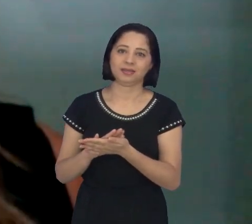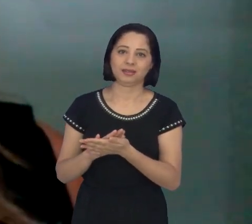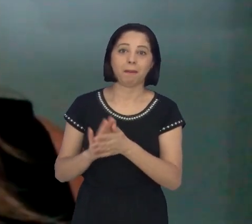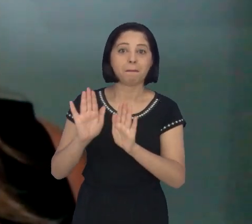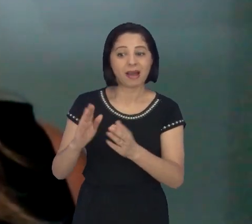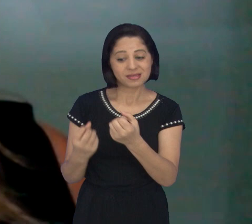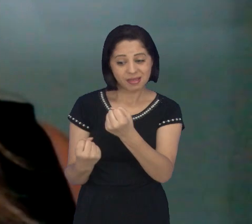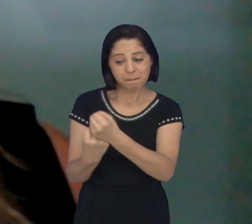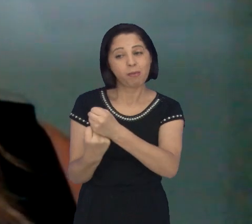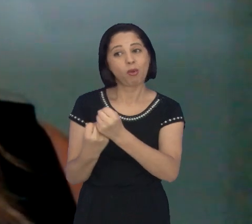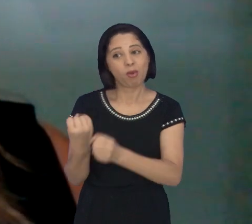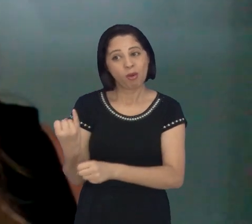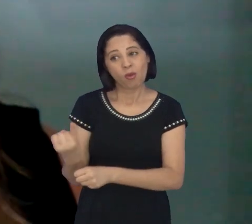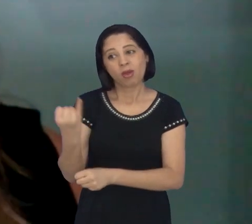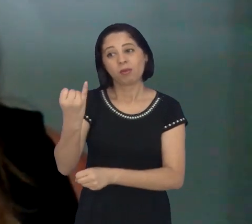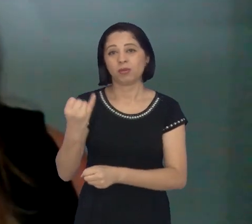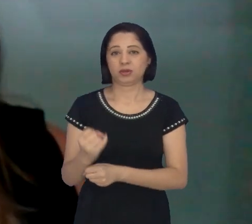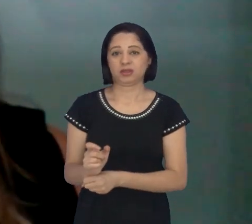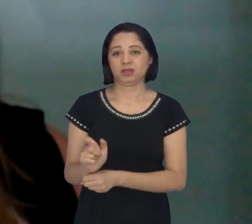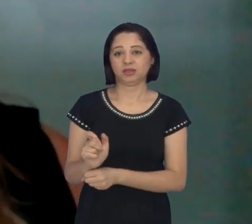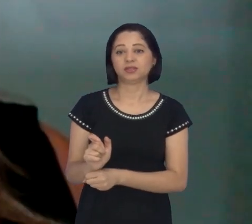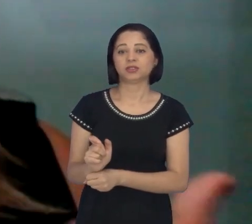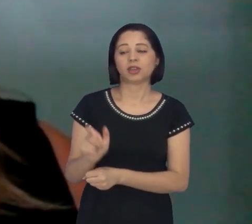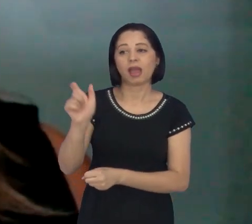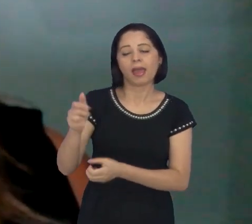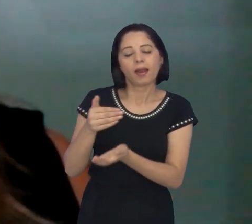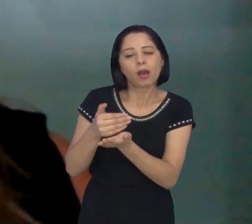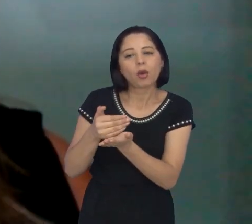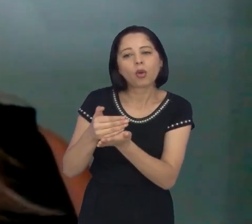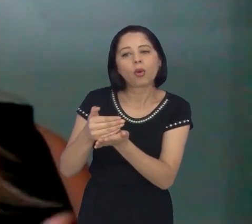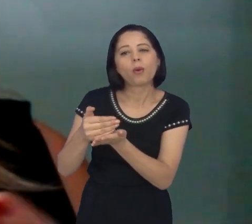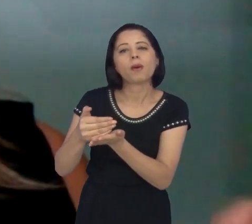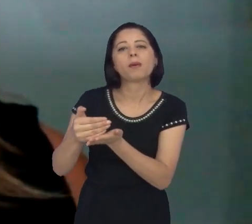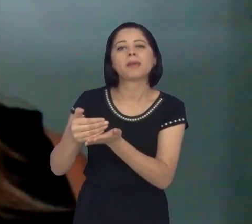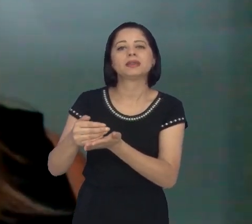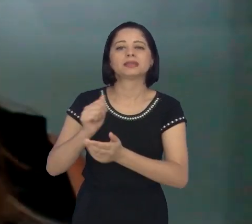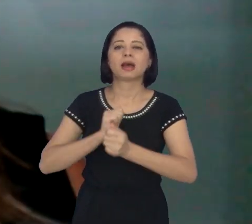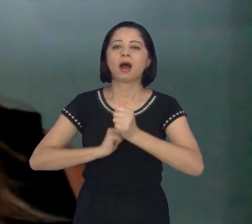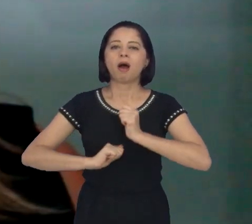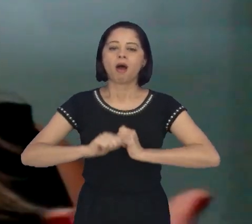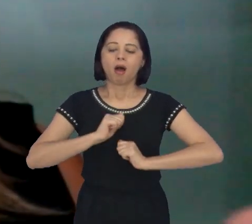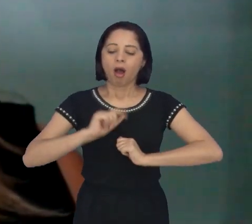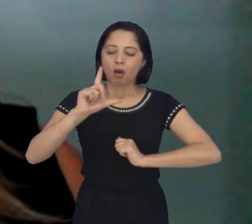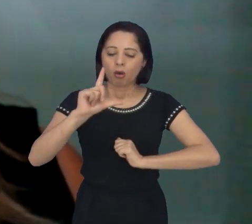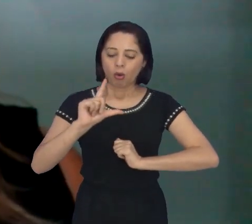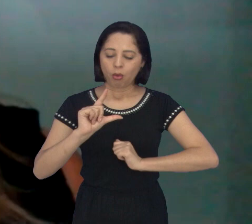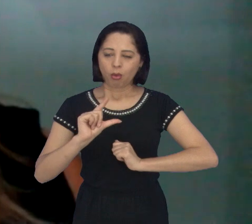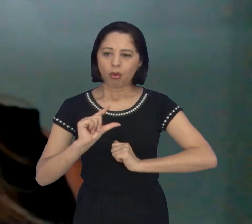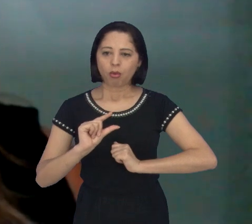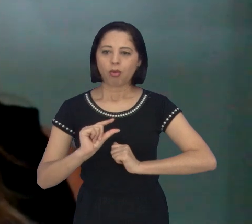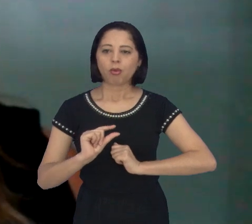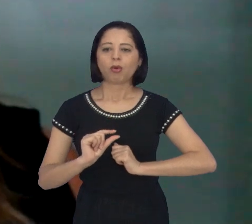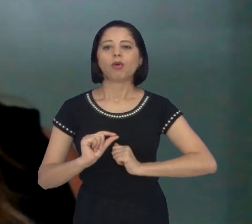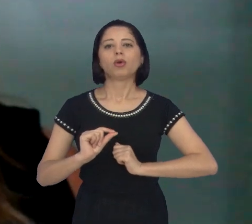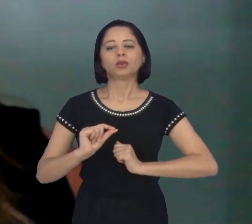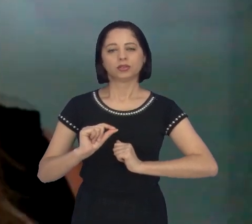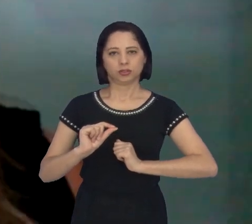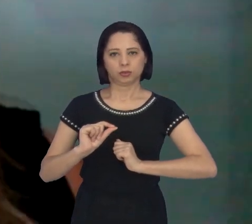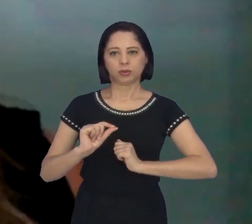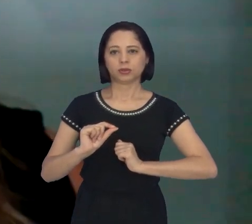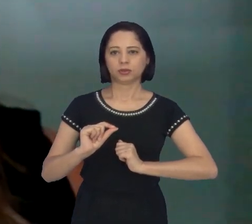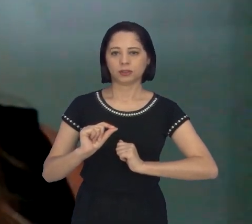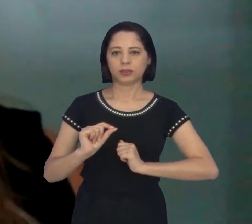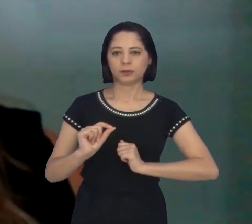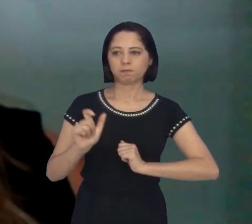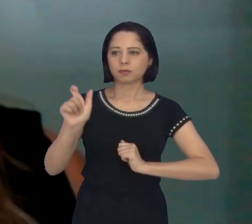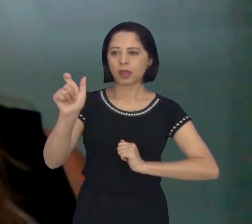fundamental para fazer com que essa mulher comece a sair desse quadro, né? É ela poder olhar para